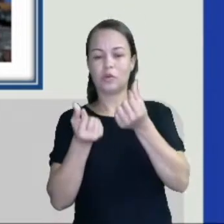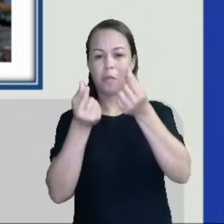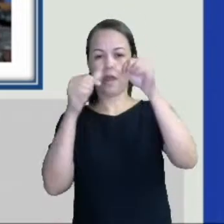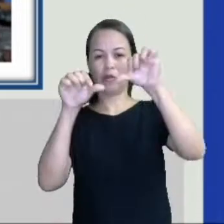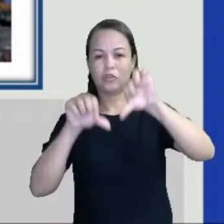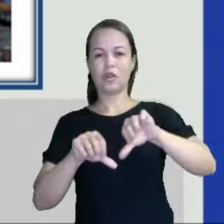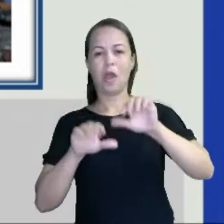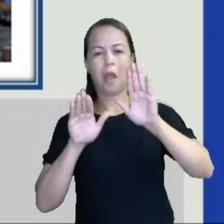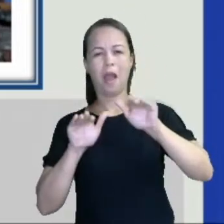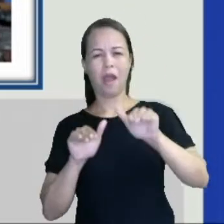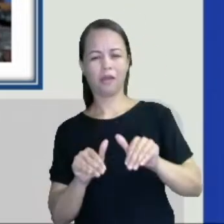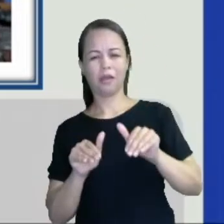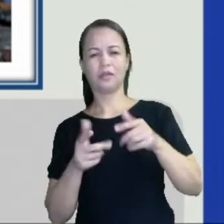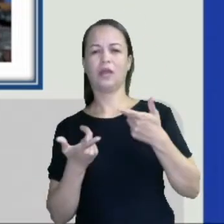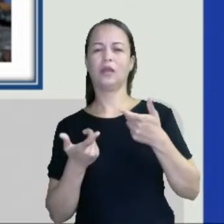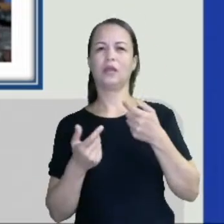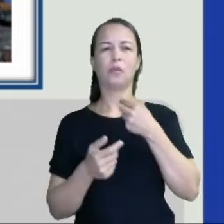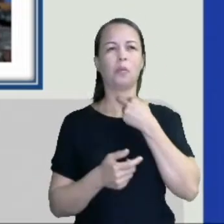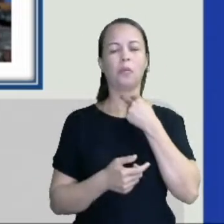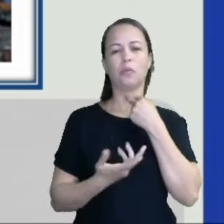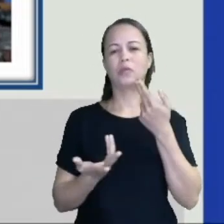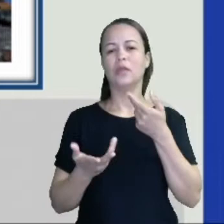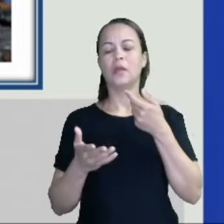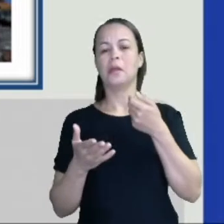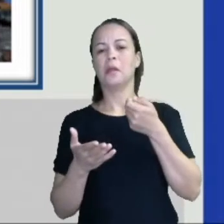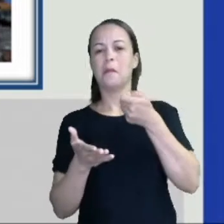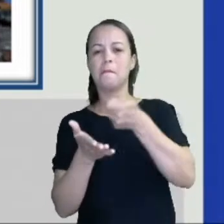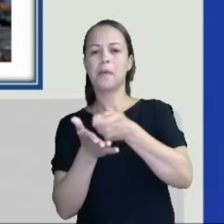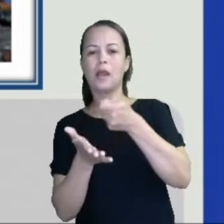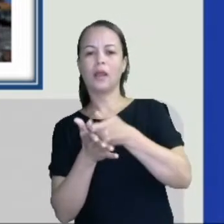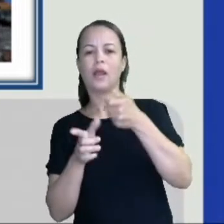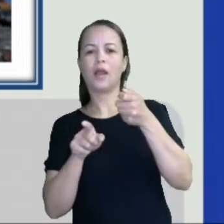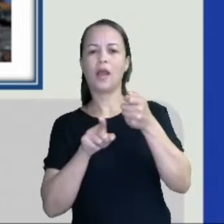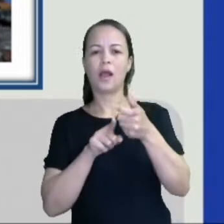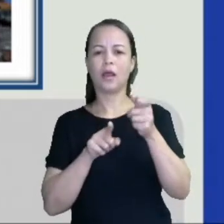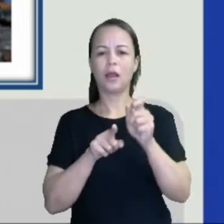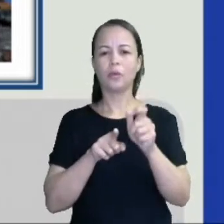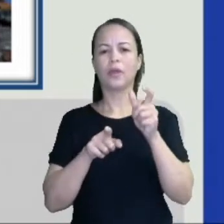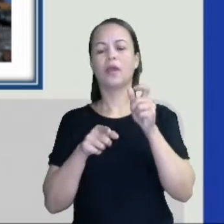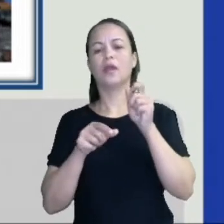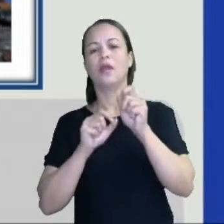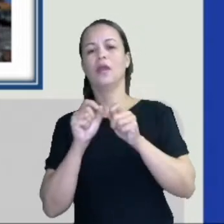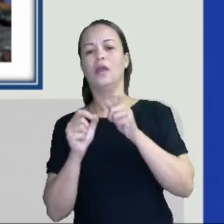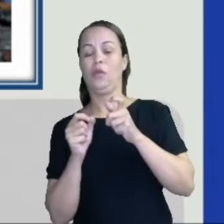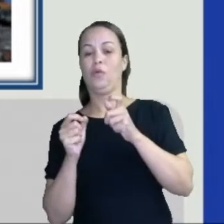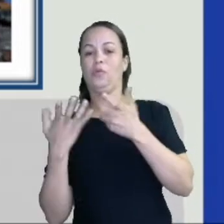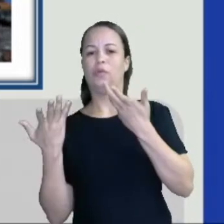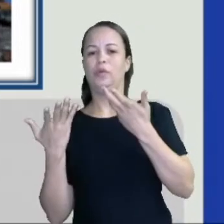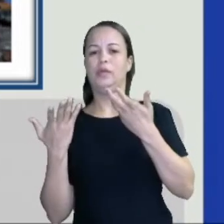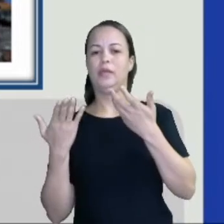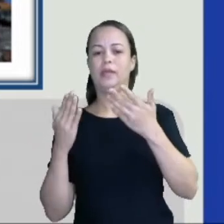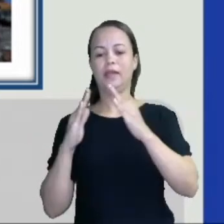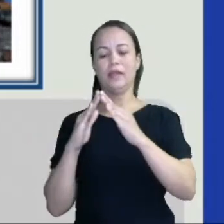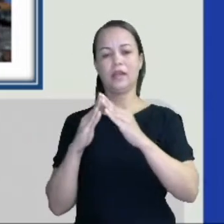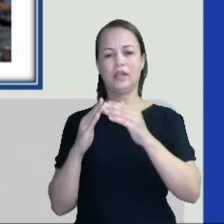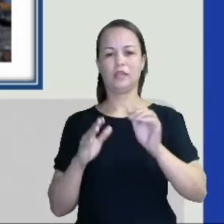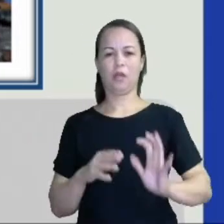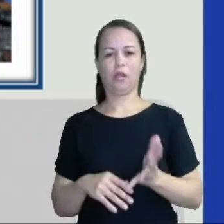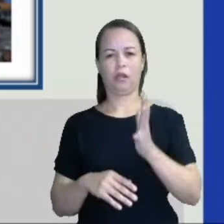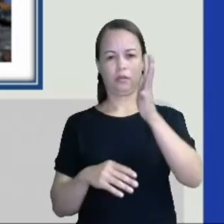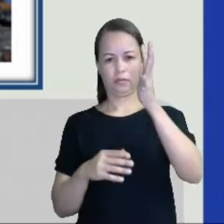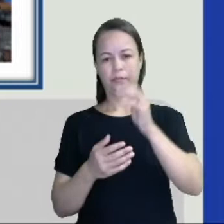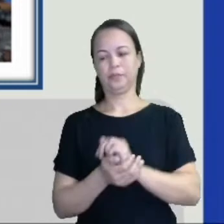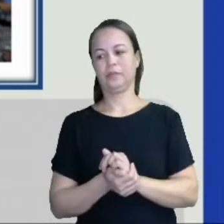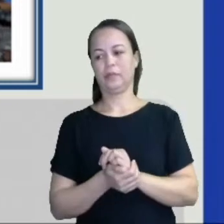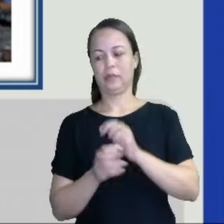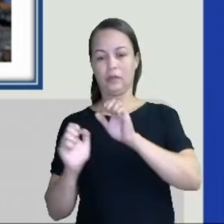de pagar por aluguéis ou imóveis mais caros. Veja a foto ao lado. Essa foto é uma vista de